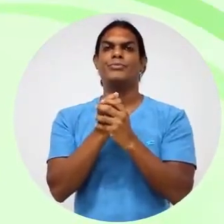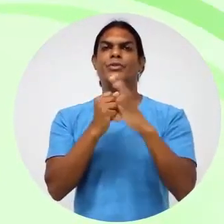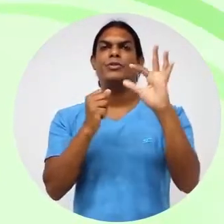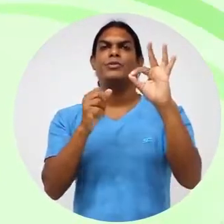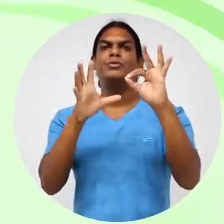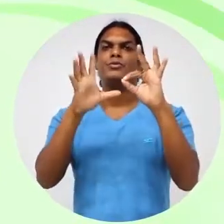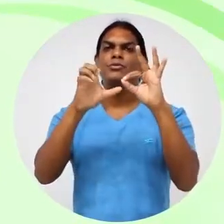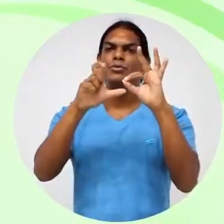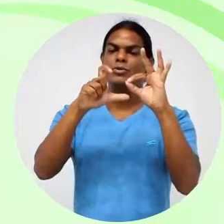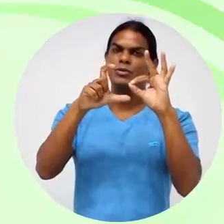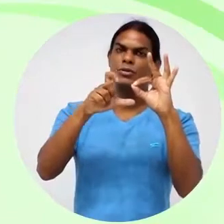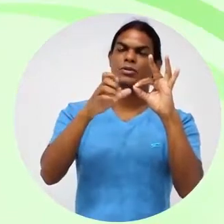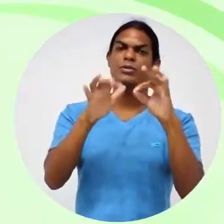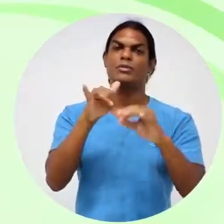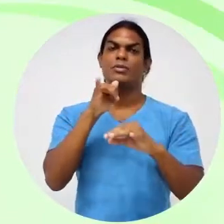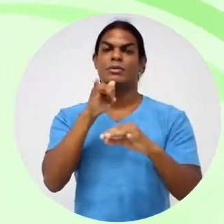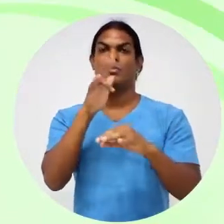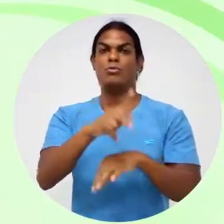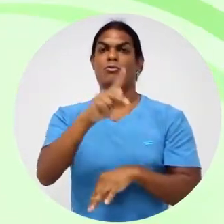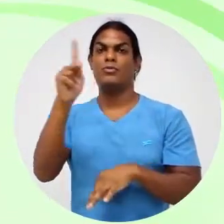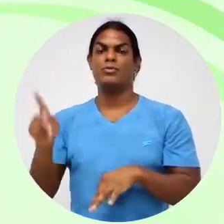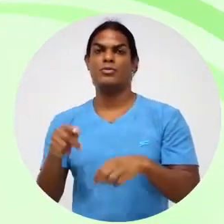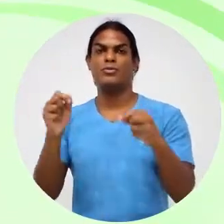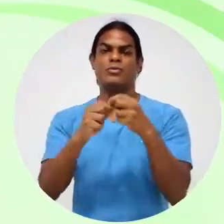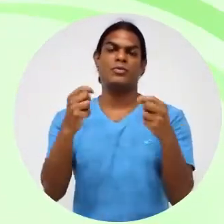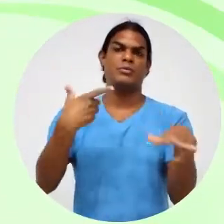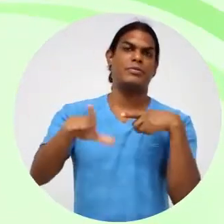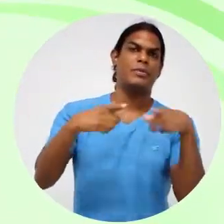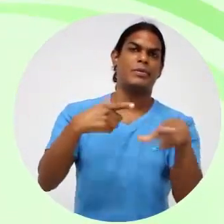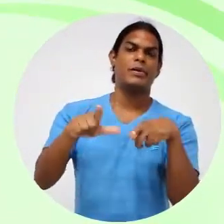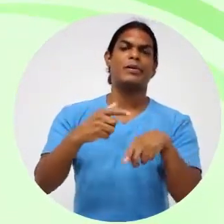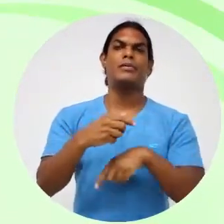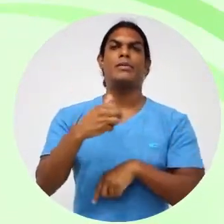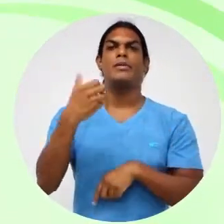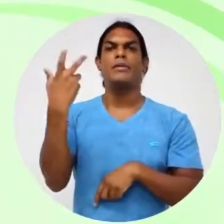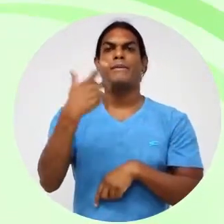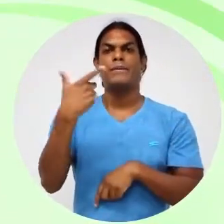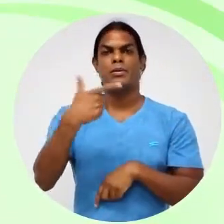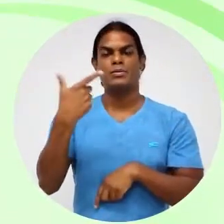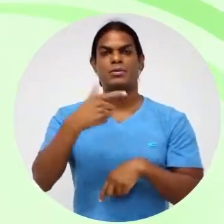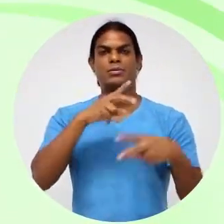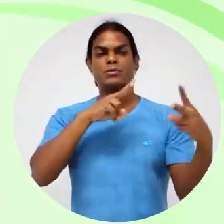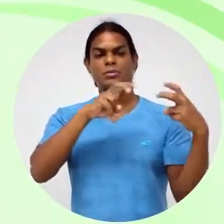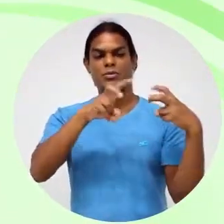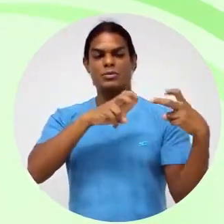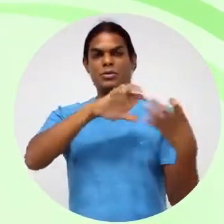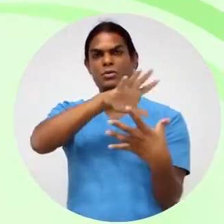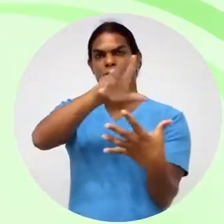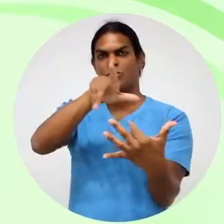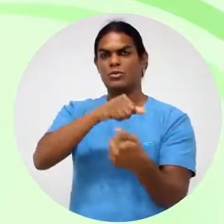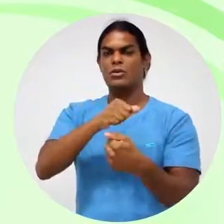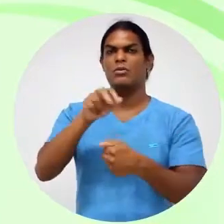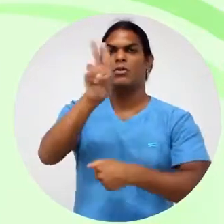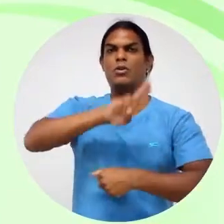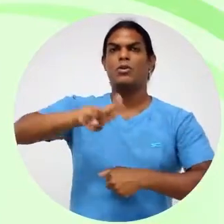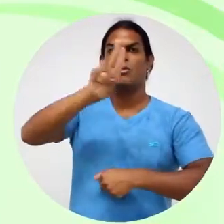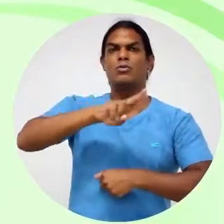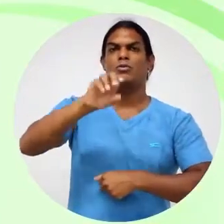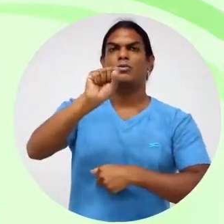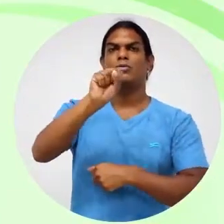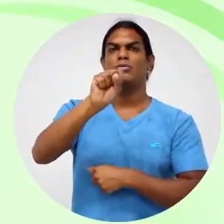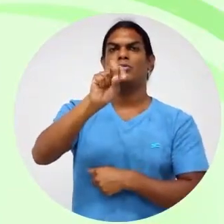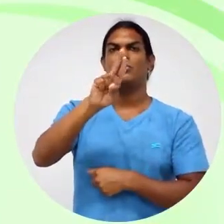Então, na caixa de busca, eu coloco a hashtag ou sustenido, ou também conhecido como jogo da velha, antes